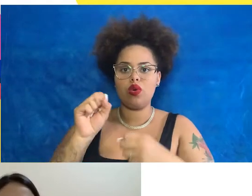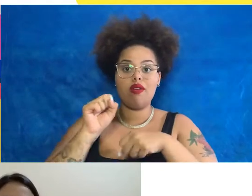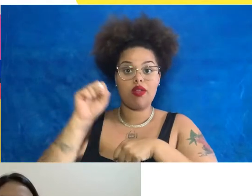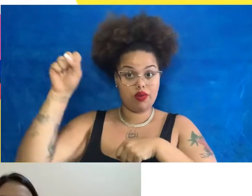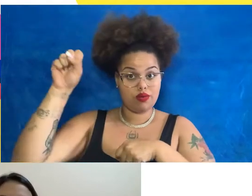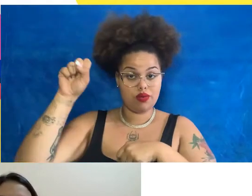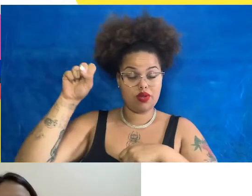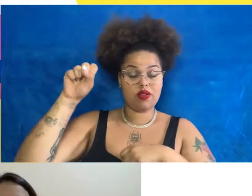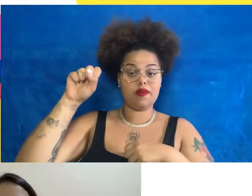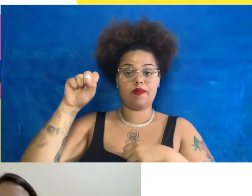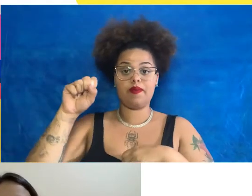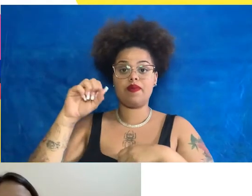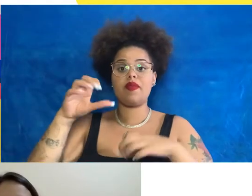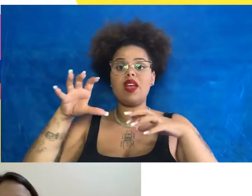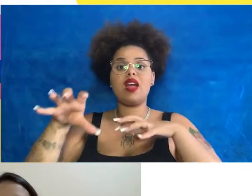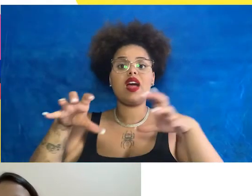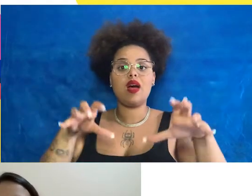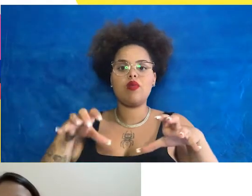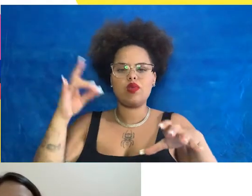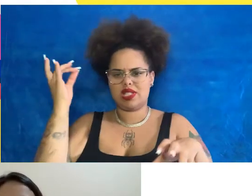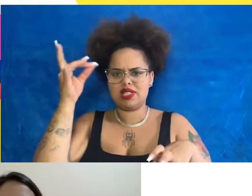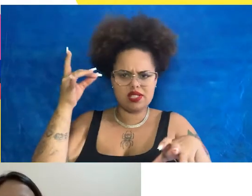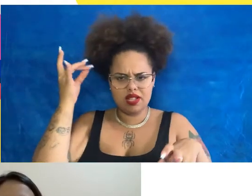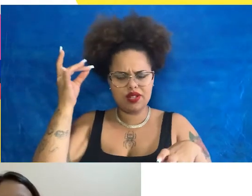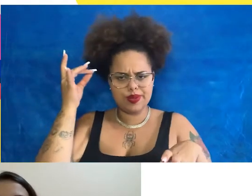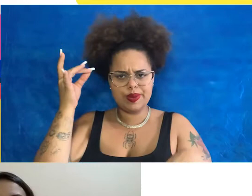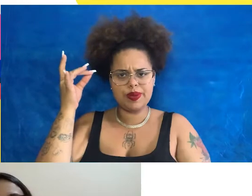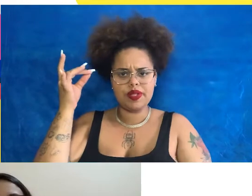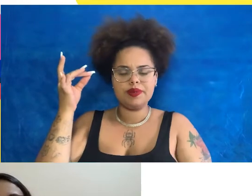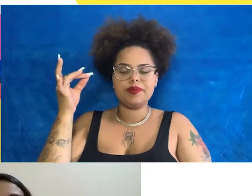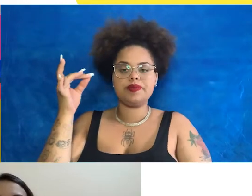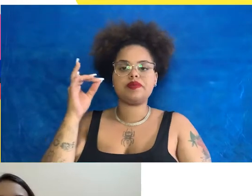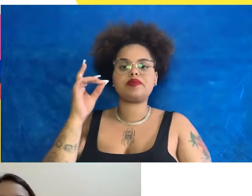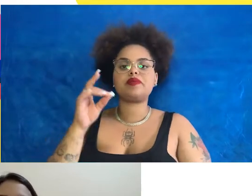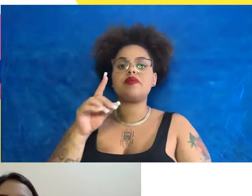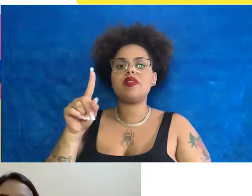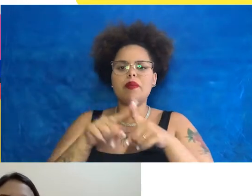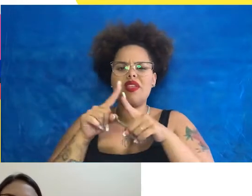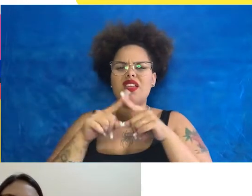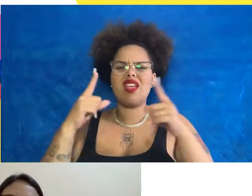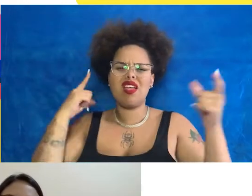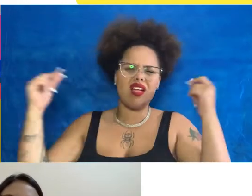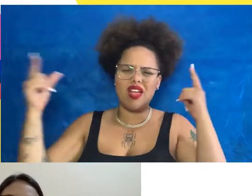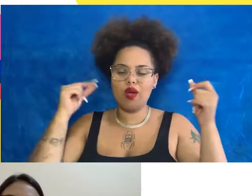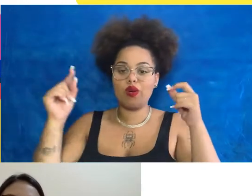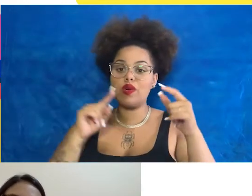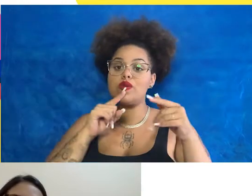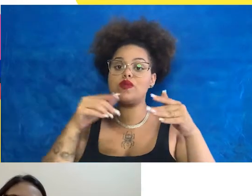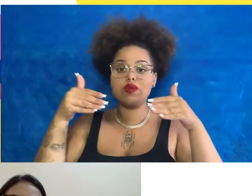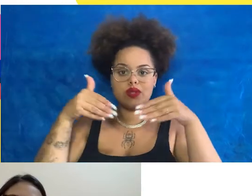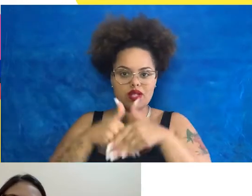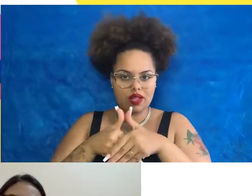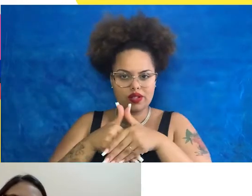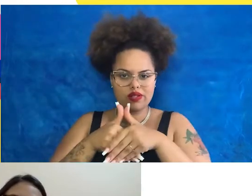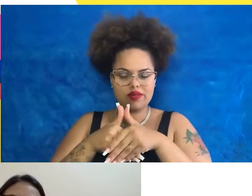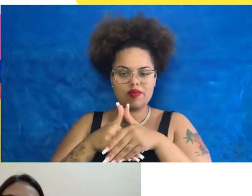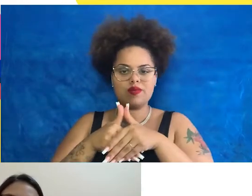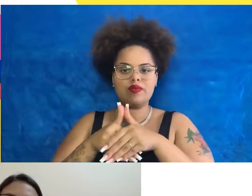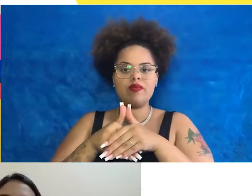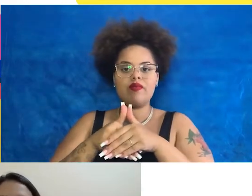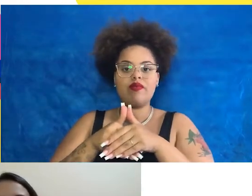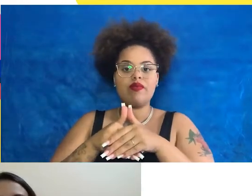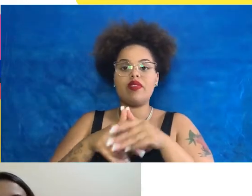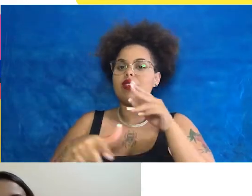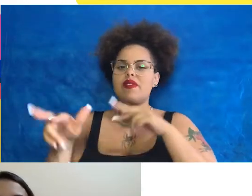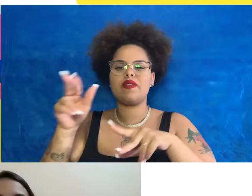da Silva, Campos Santo, com direção de Márcio Cury, Ecos do Silêncio, com direção de André Luiz Oliveira, e